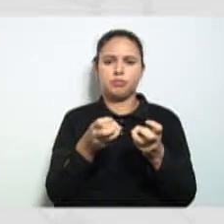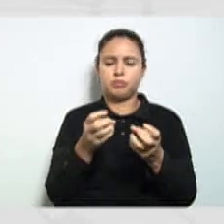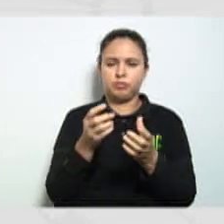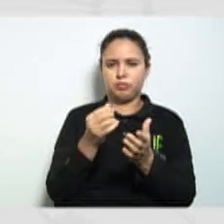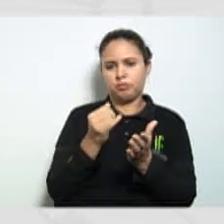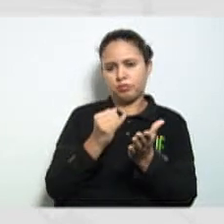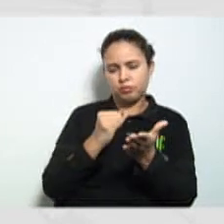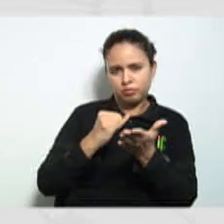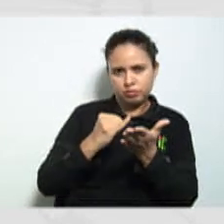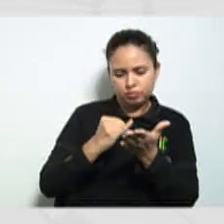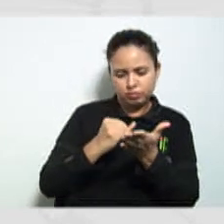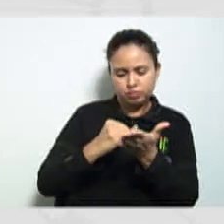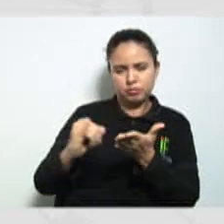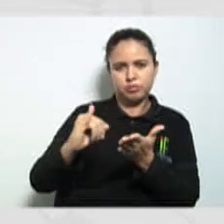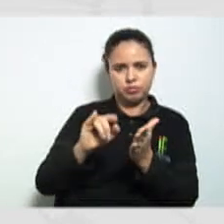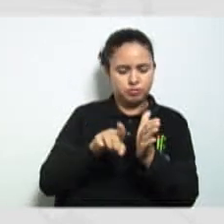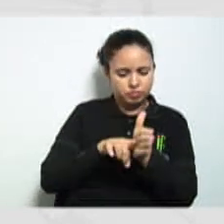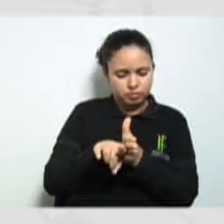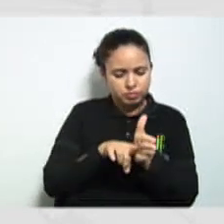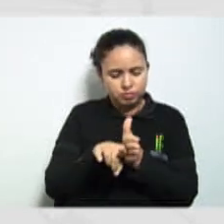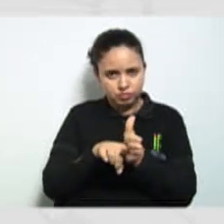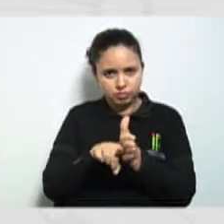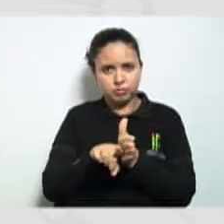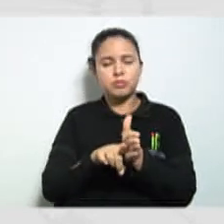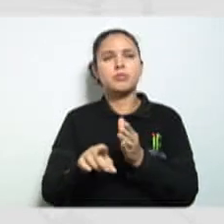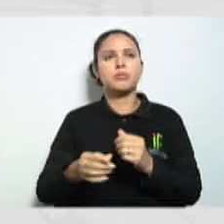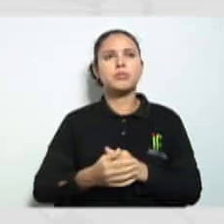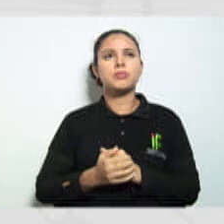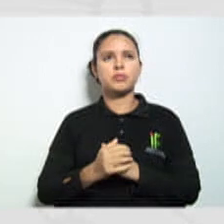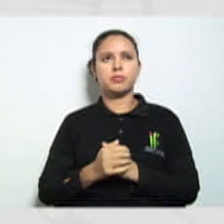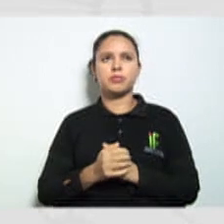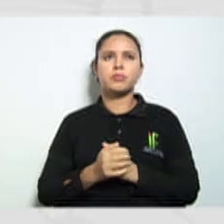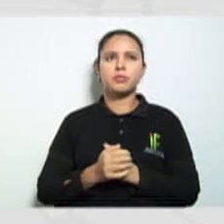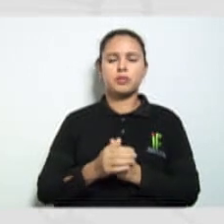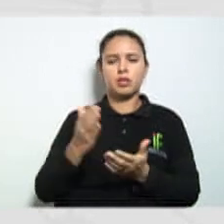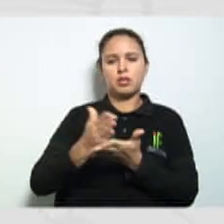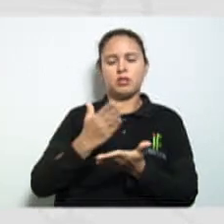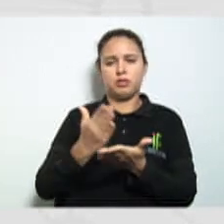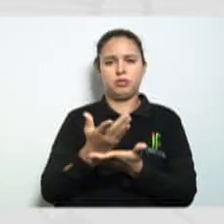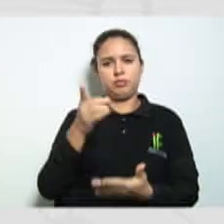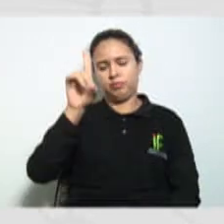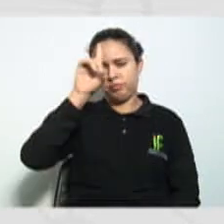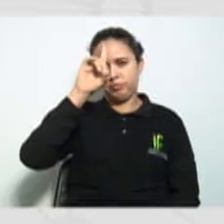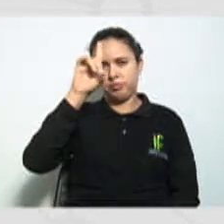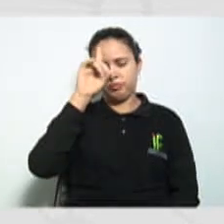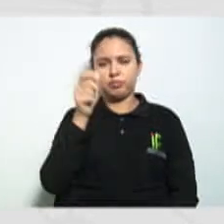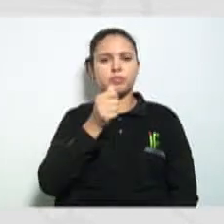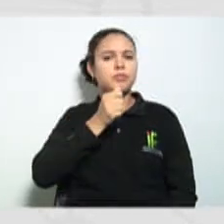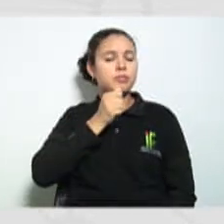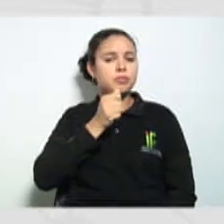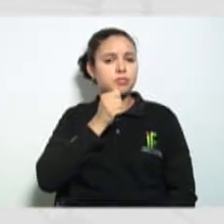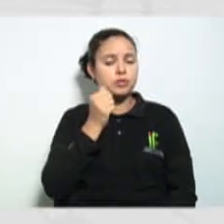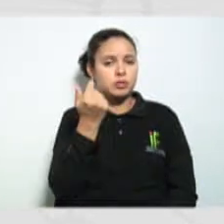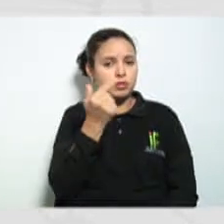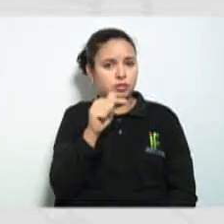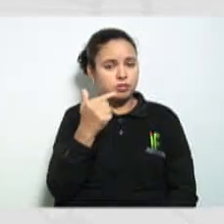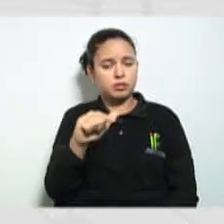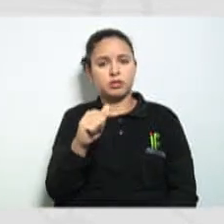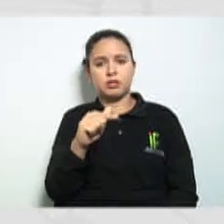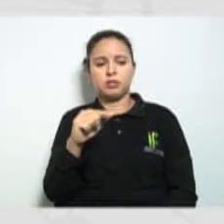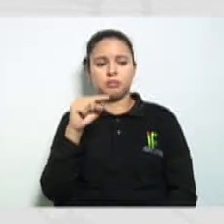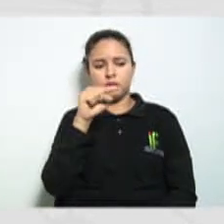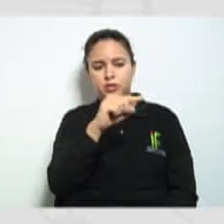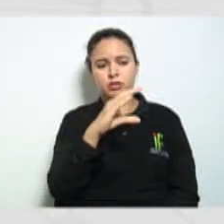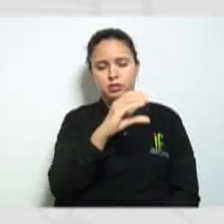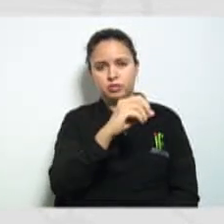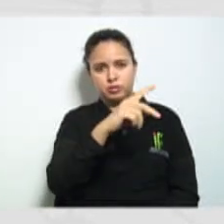cooperativos. Ok, então vamos lá. A inexistência do livro diário. As empresas ou as cooperativas